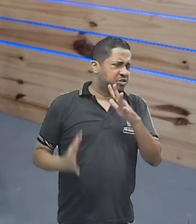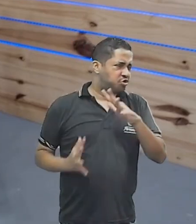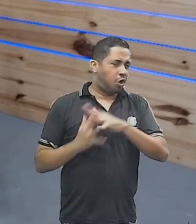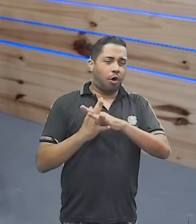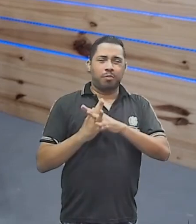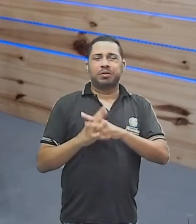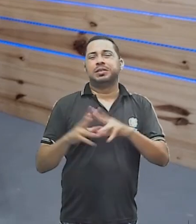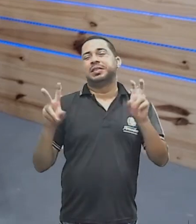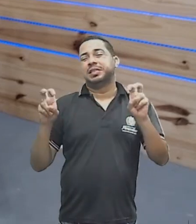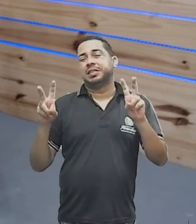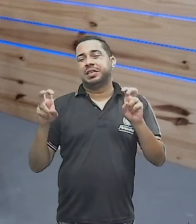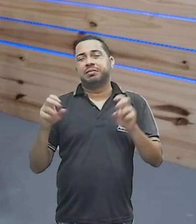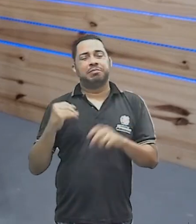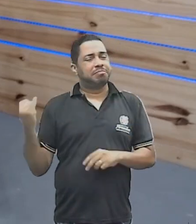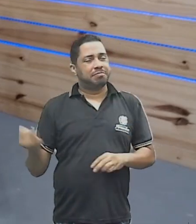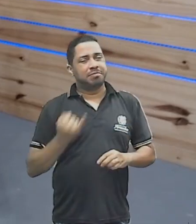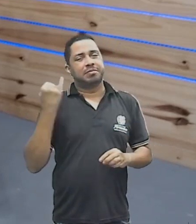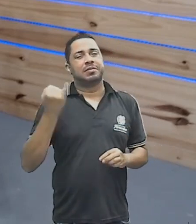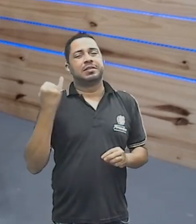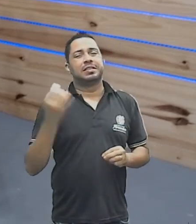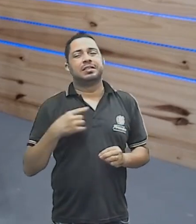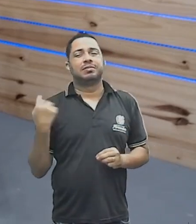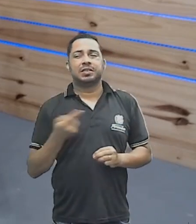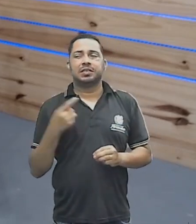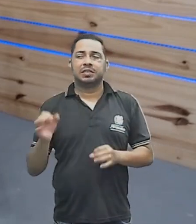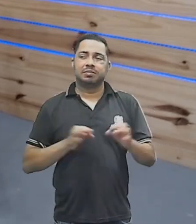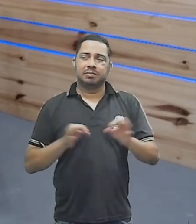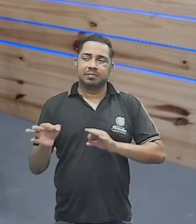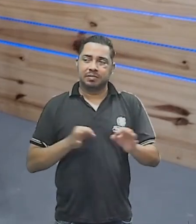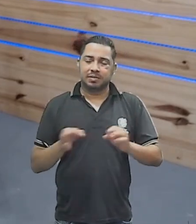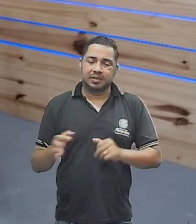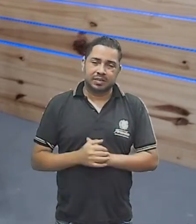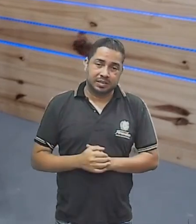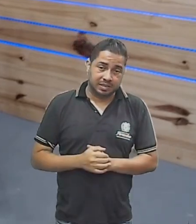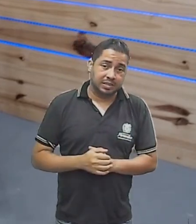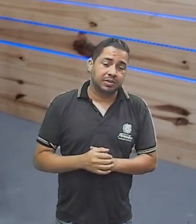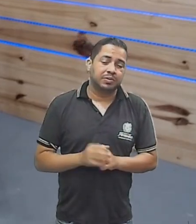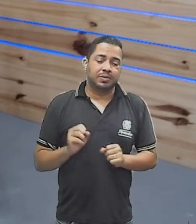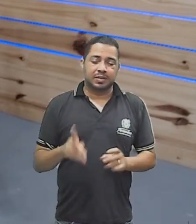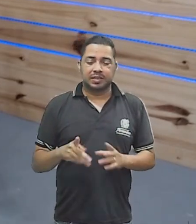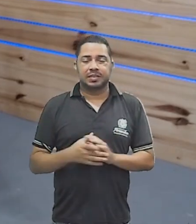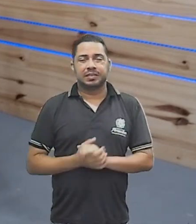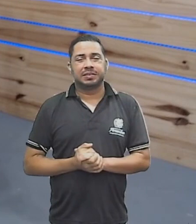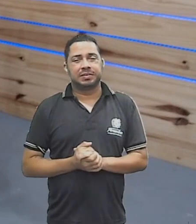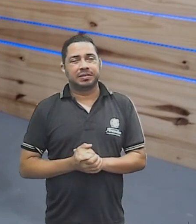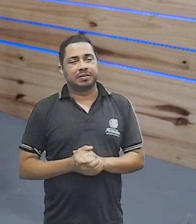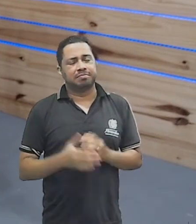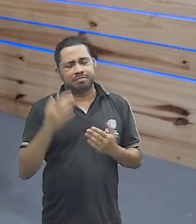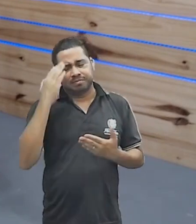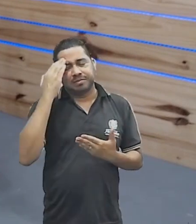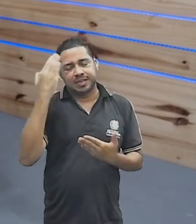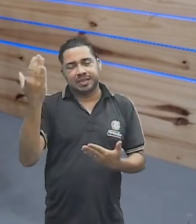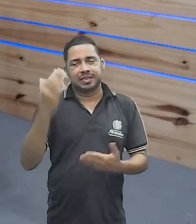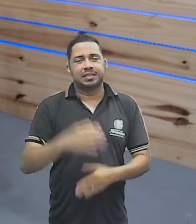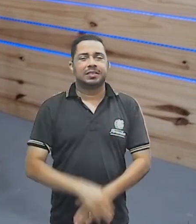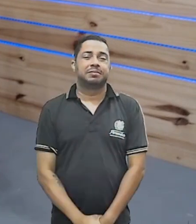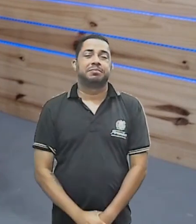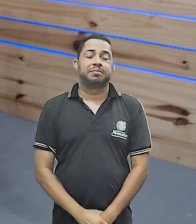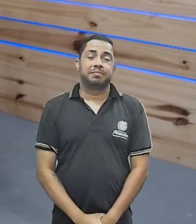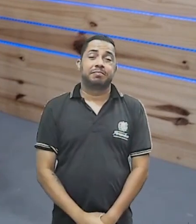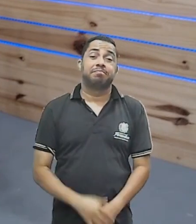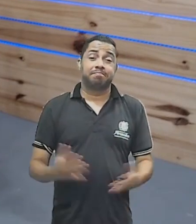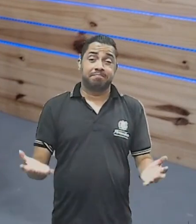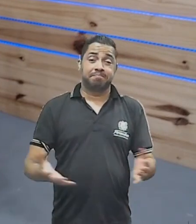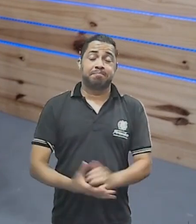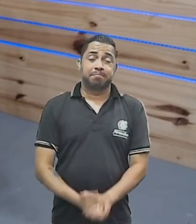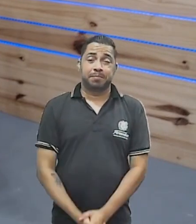temática tão relevante para a gente aqui, a brilhantar o nosso evento. Tá bom? Gratidão. Muito obrigado.